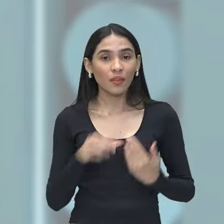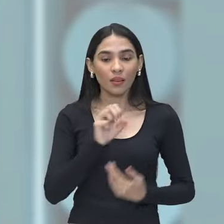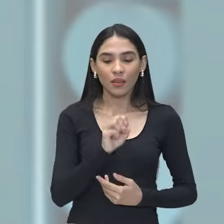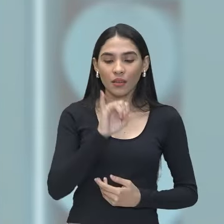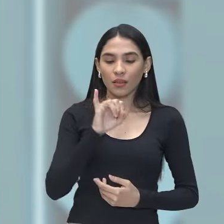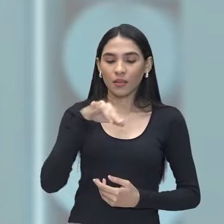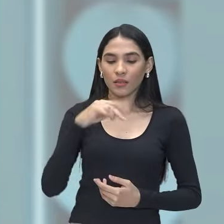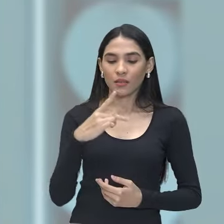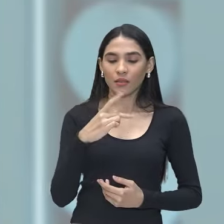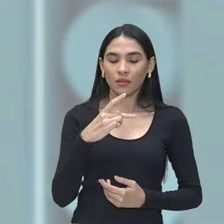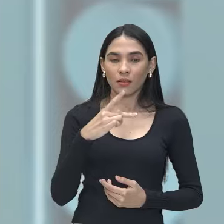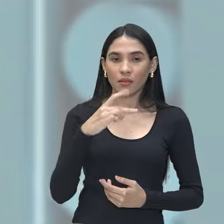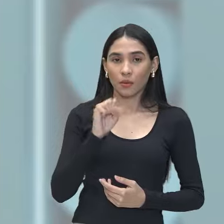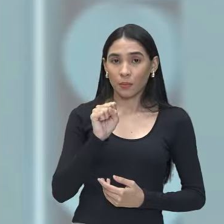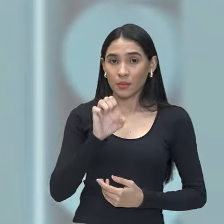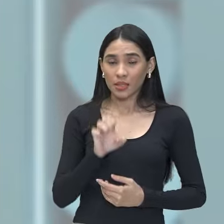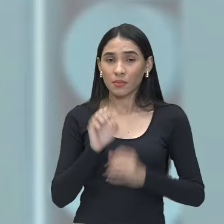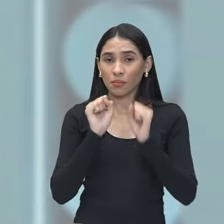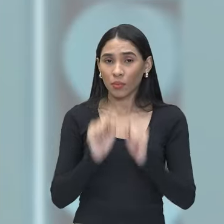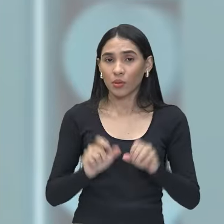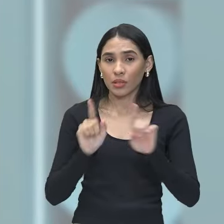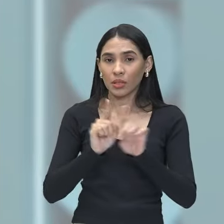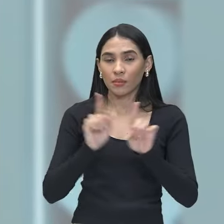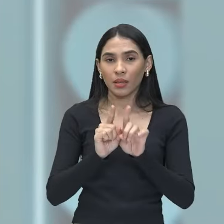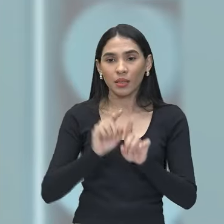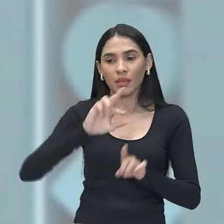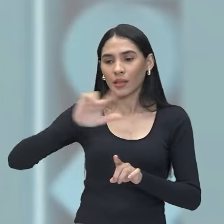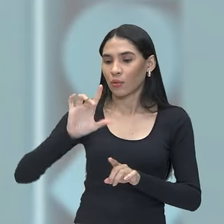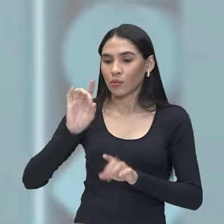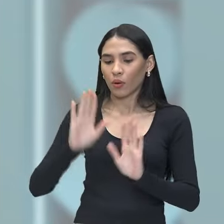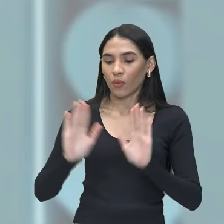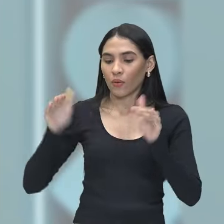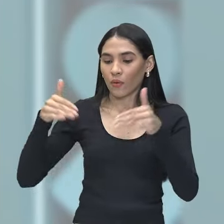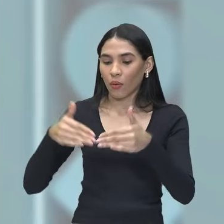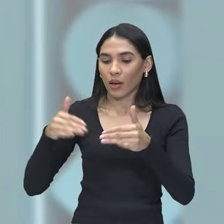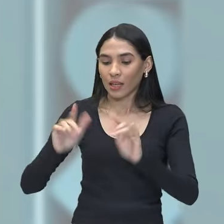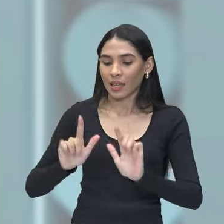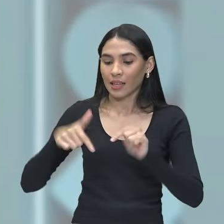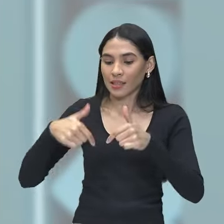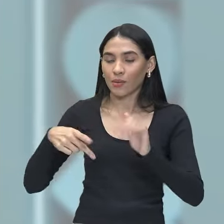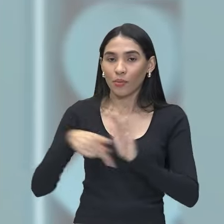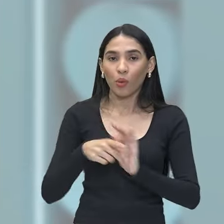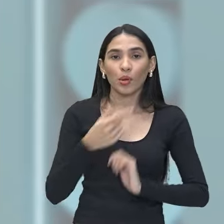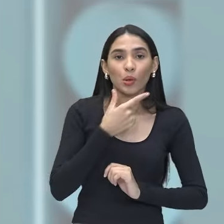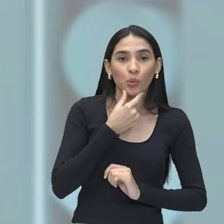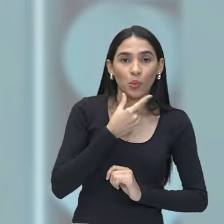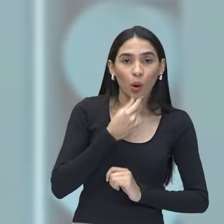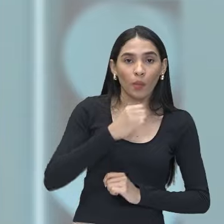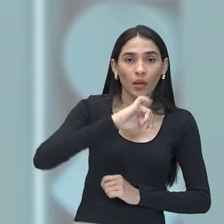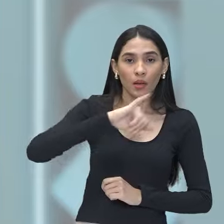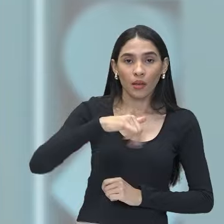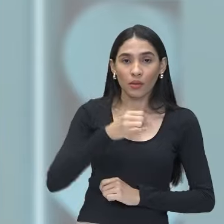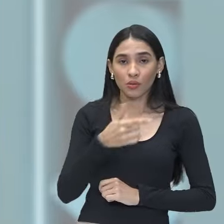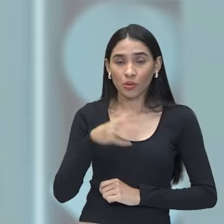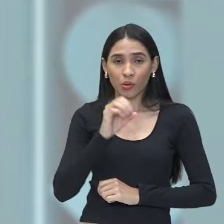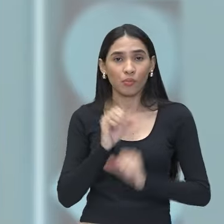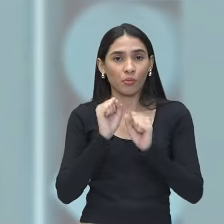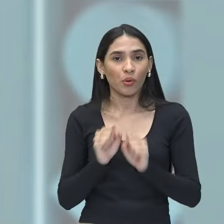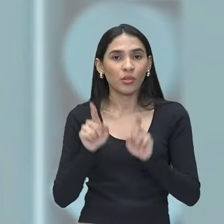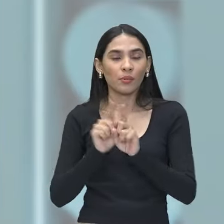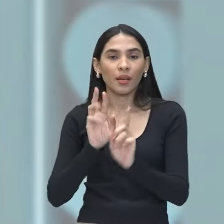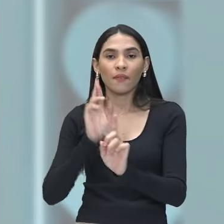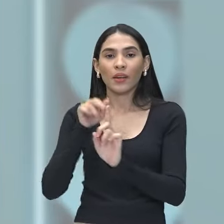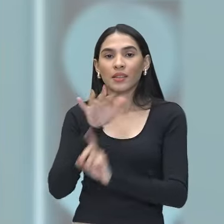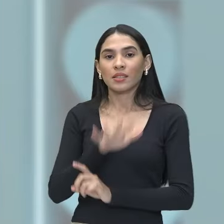poderia, inclusive, não ser focalizada a partir das ações de João Romão. Ela poderia estar em linhas gerais e